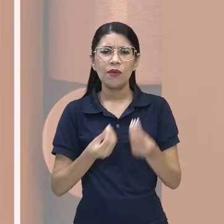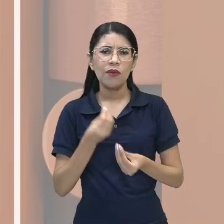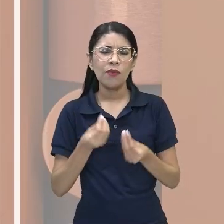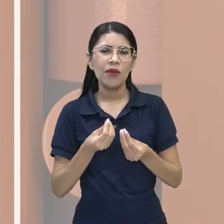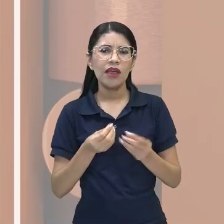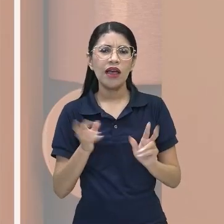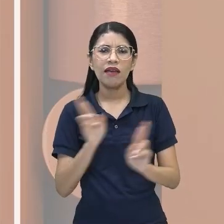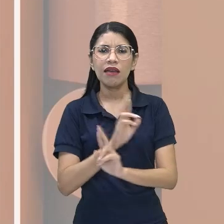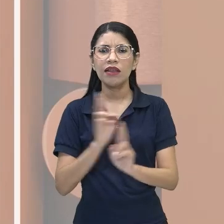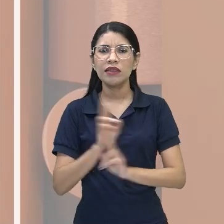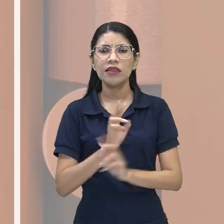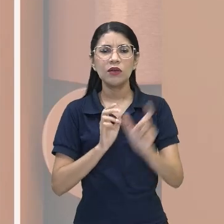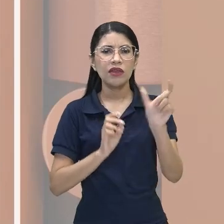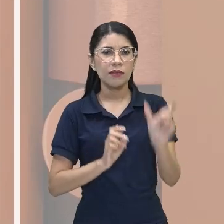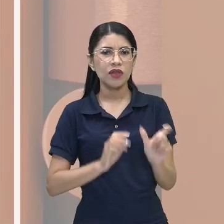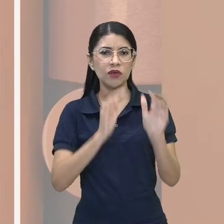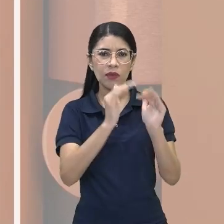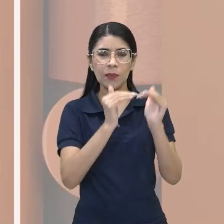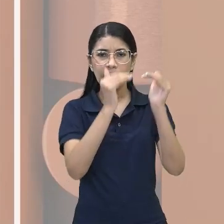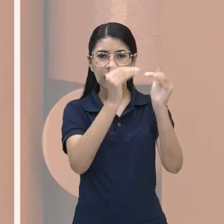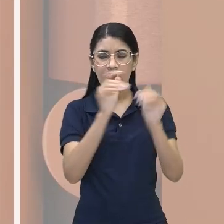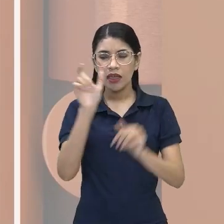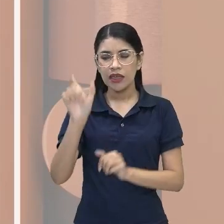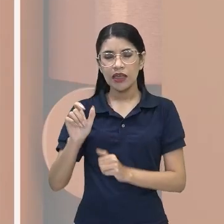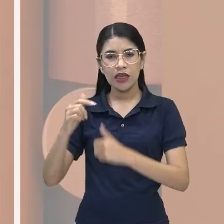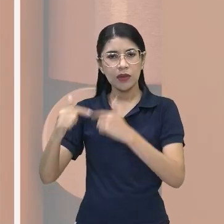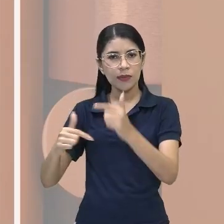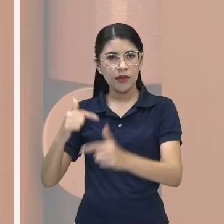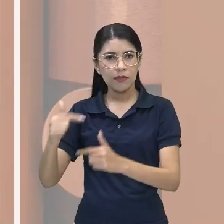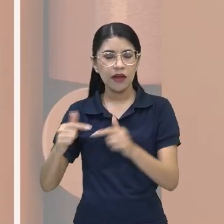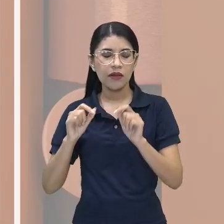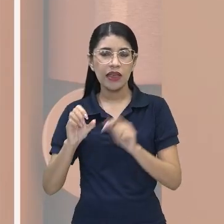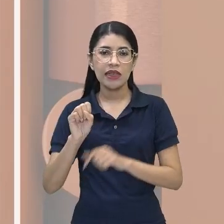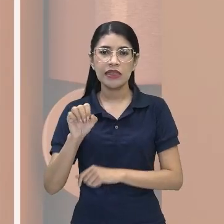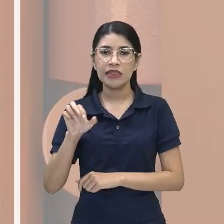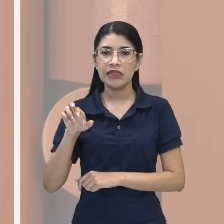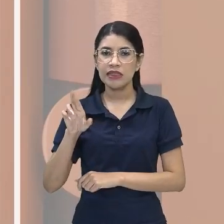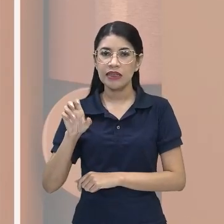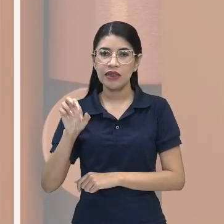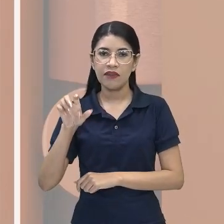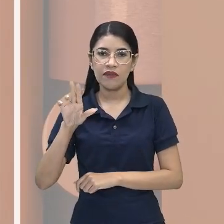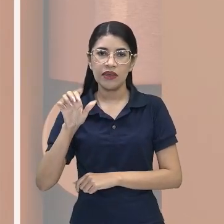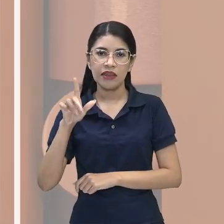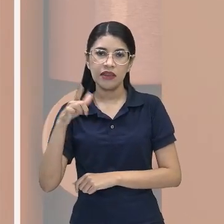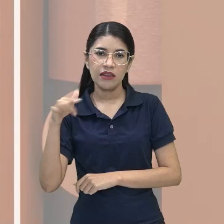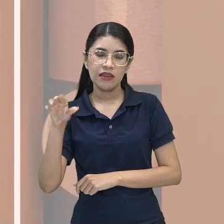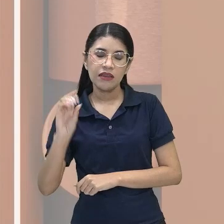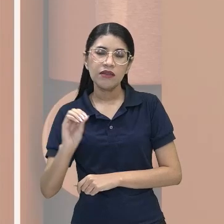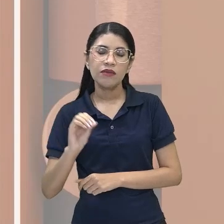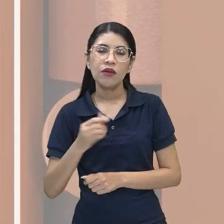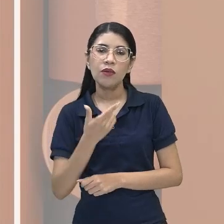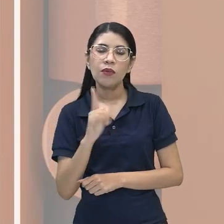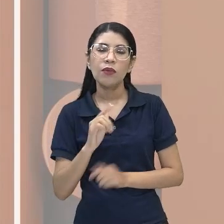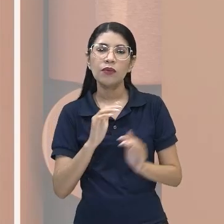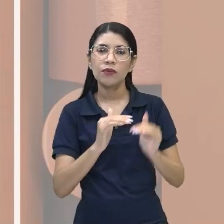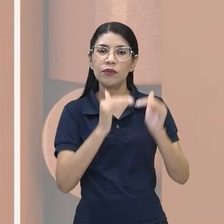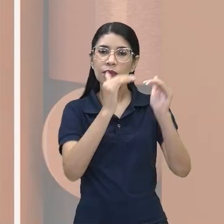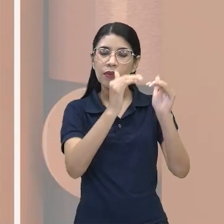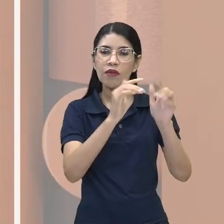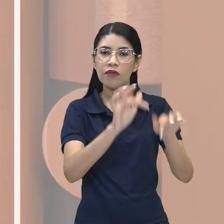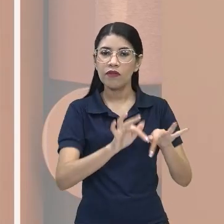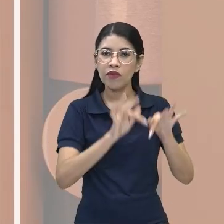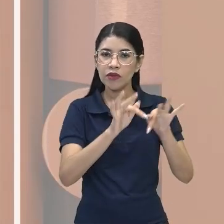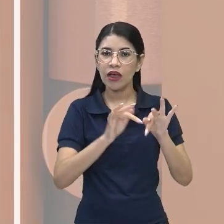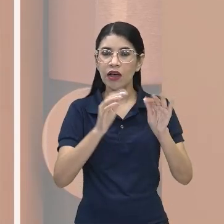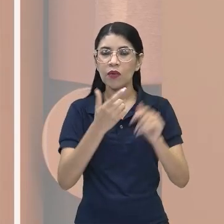qual é a relação que existe, professor? É a servidão. Entre o senhor feudal e outro senhor feudal